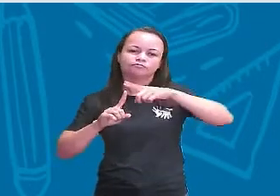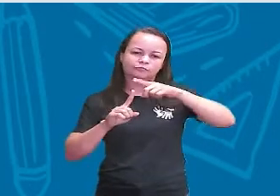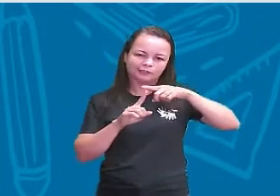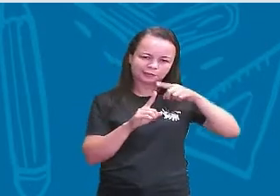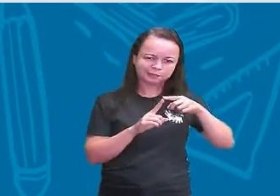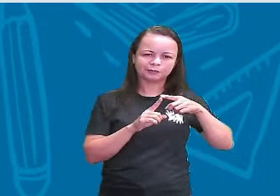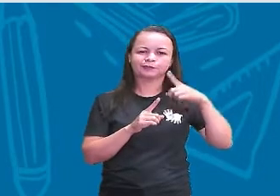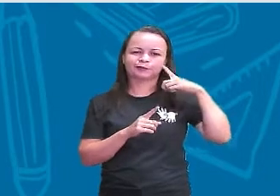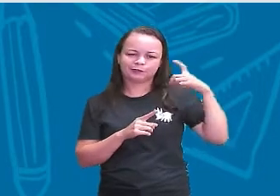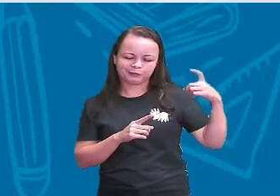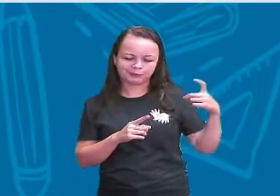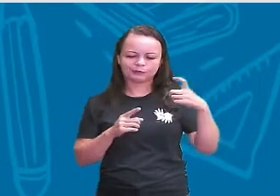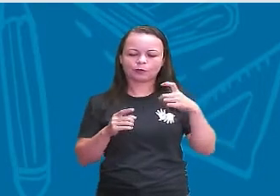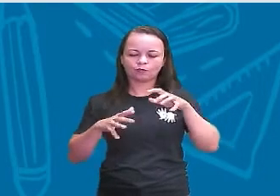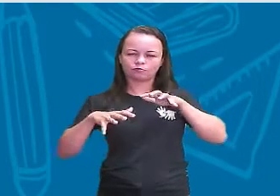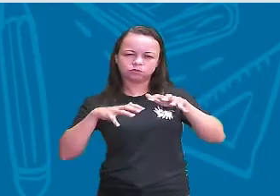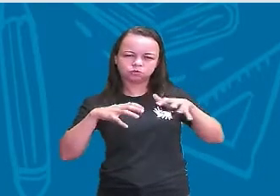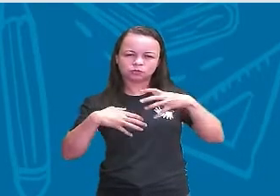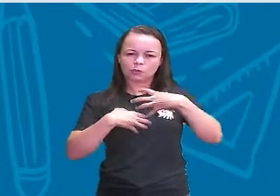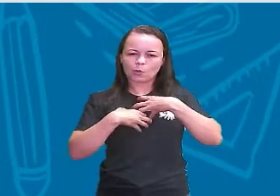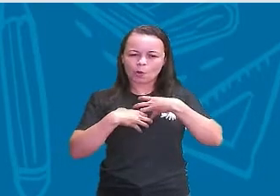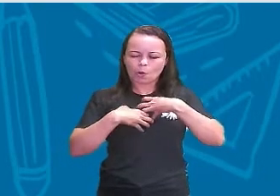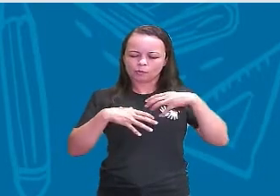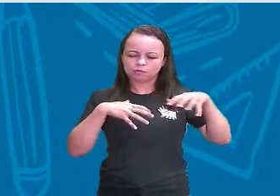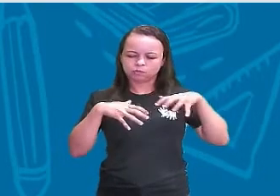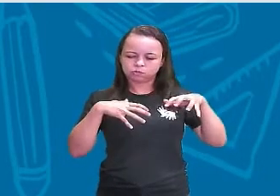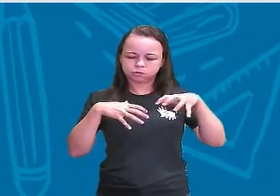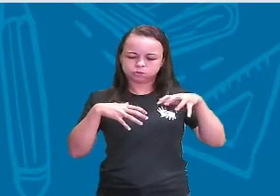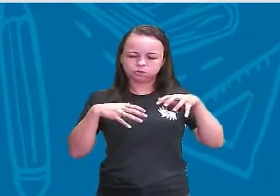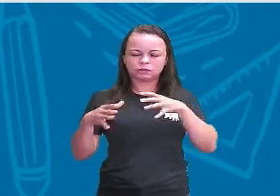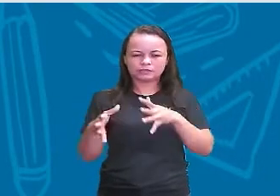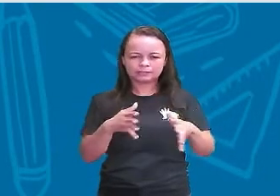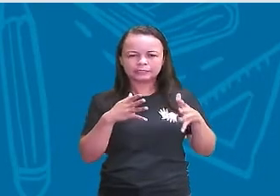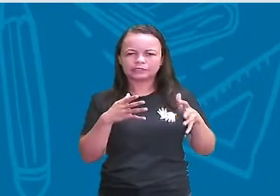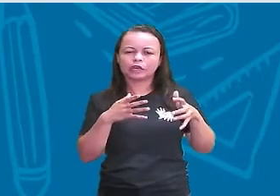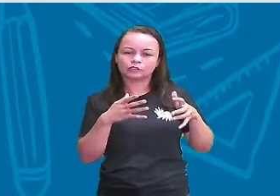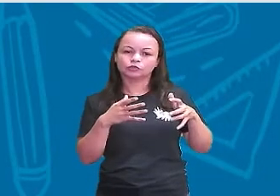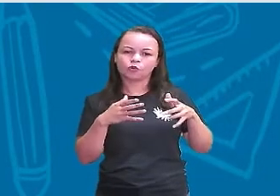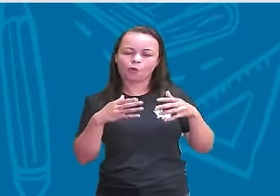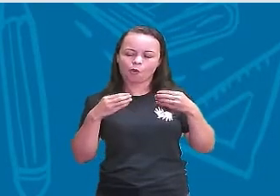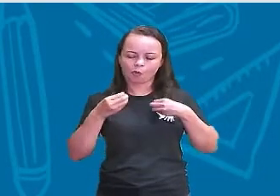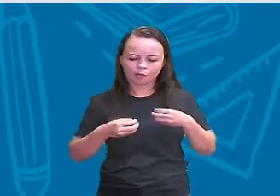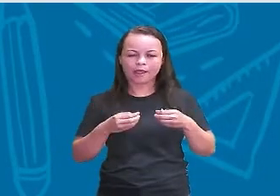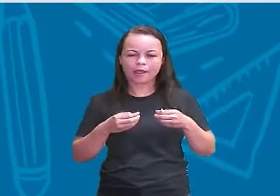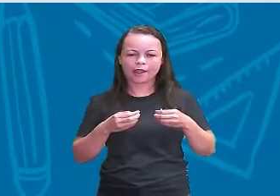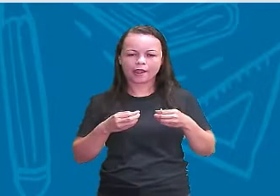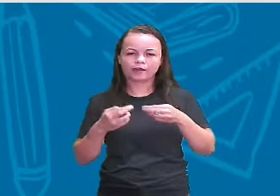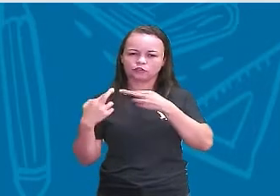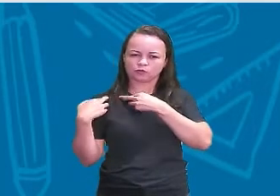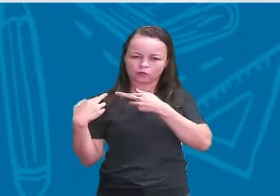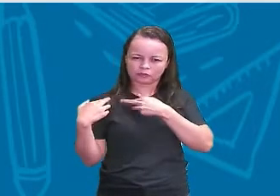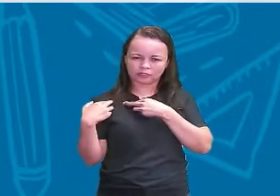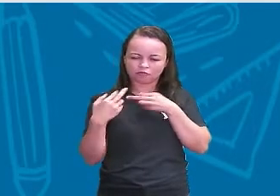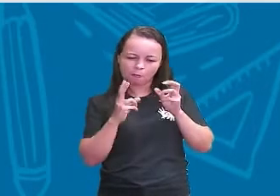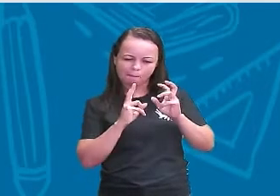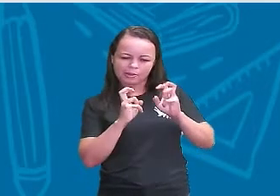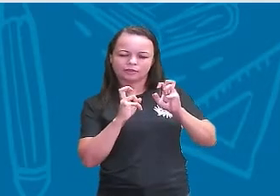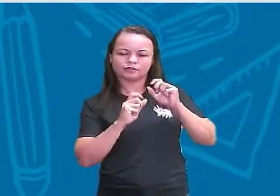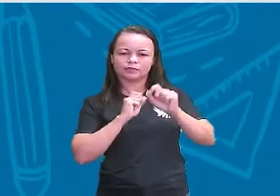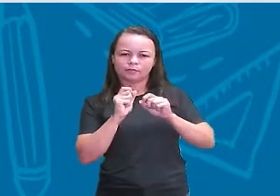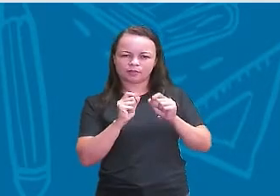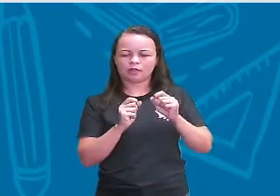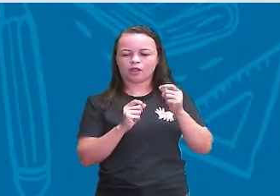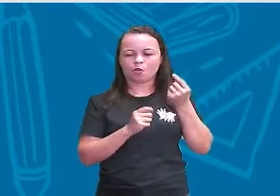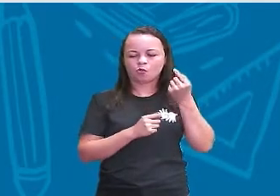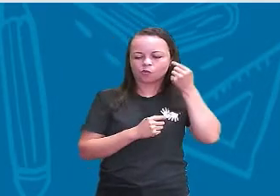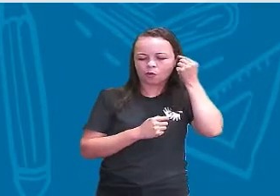sons. Então, o órgão do nosso corpo responsável por perceber esses sons são os nossos